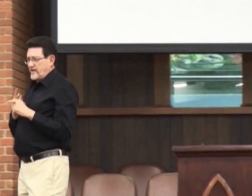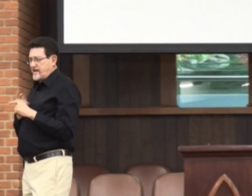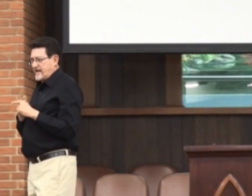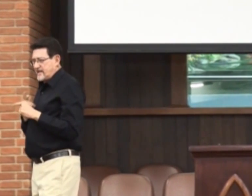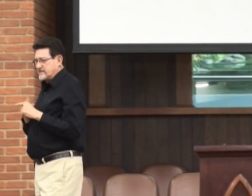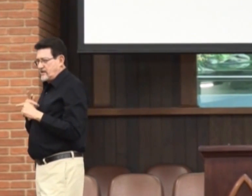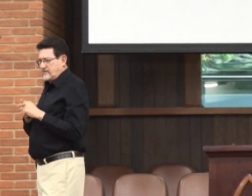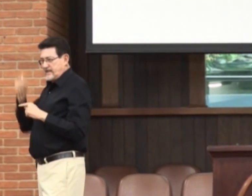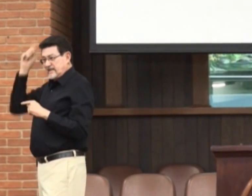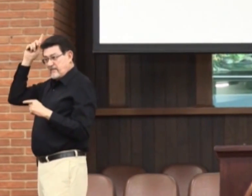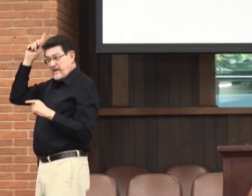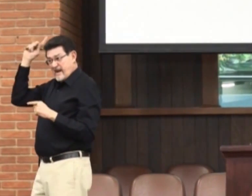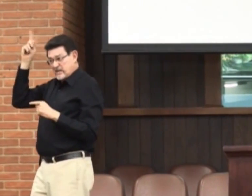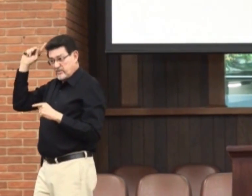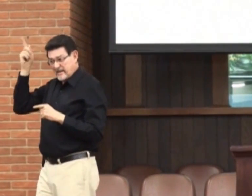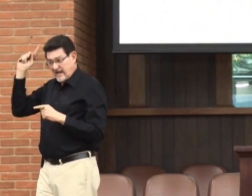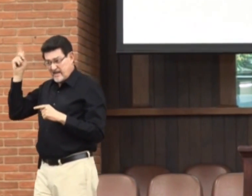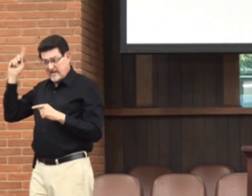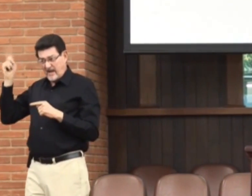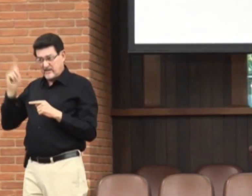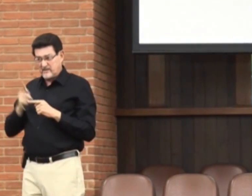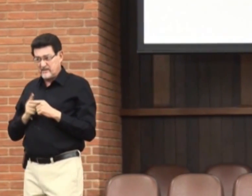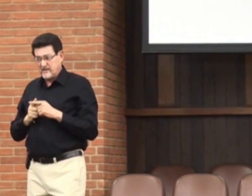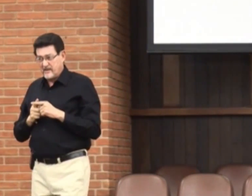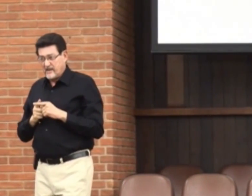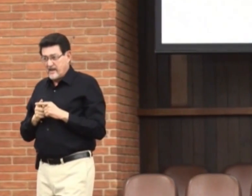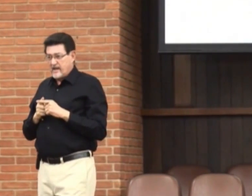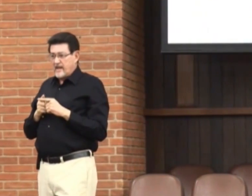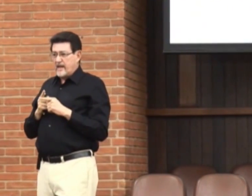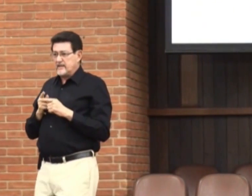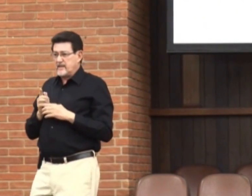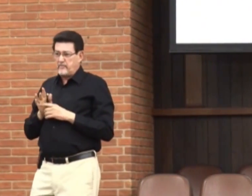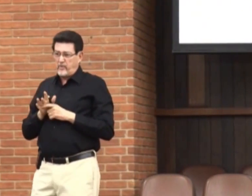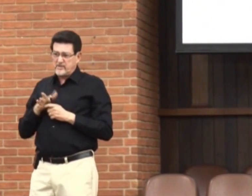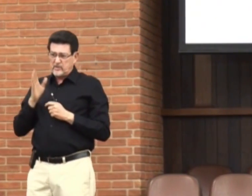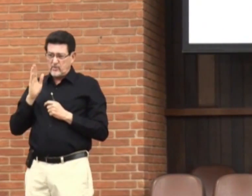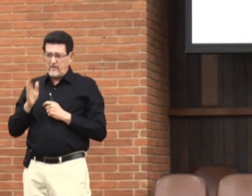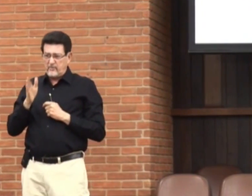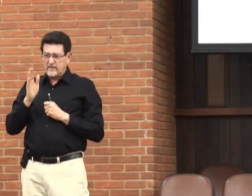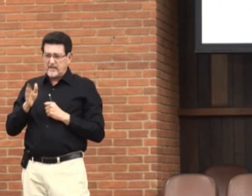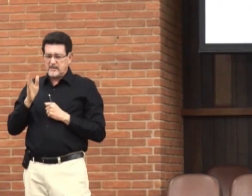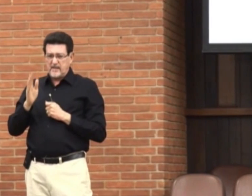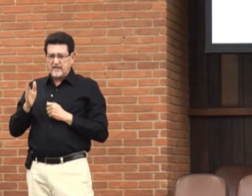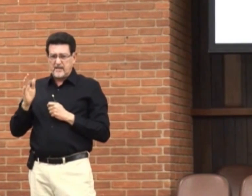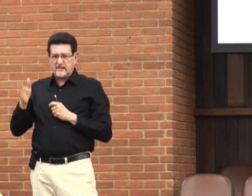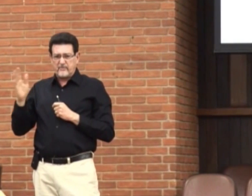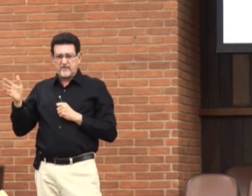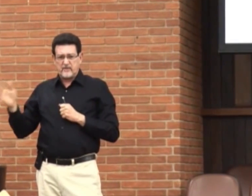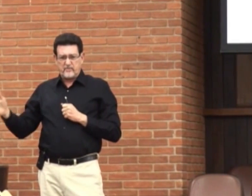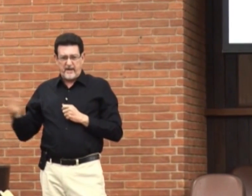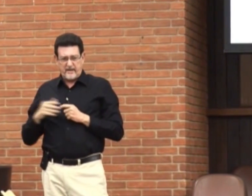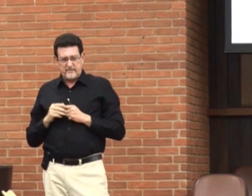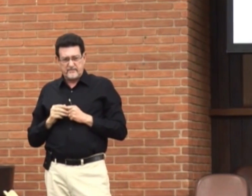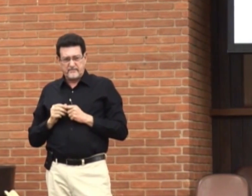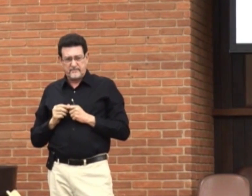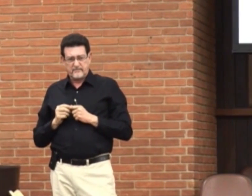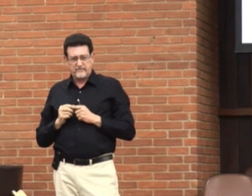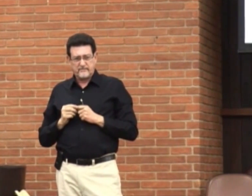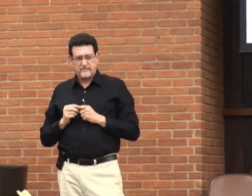Na sua encarnação e também na sua eternidade. Ele depositou a vontade dele dentro da vontade do